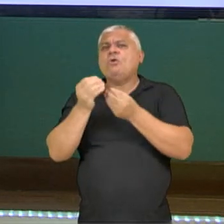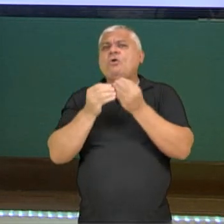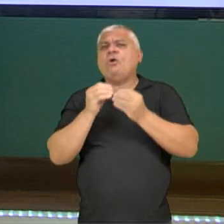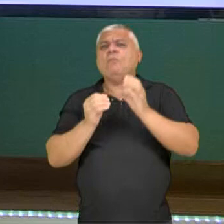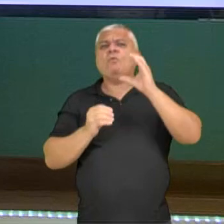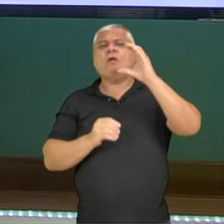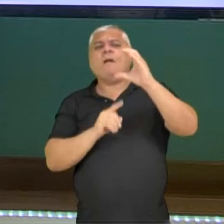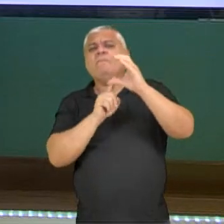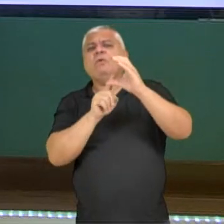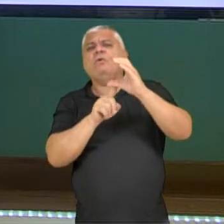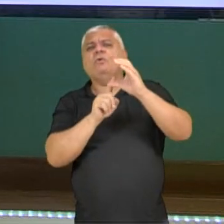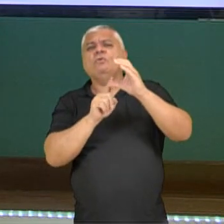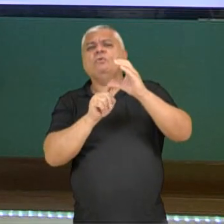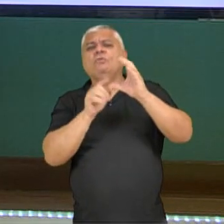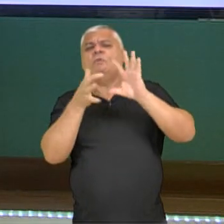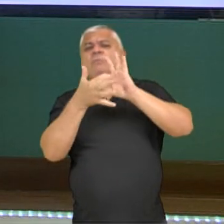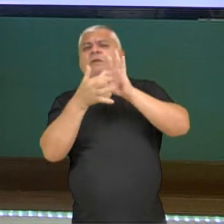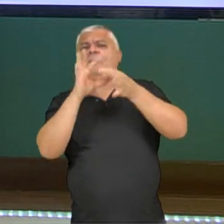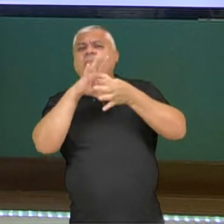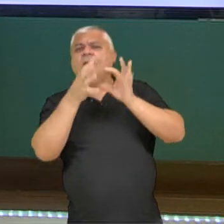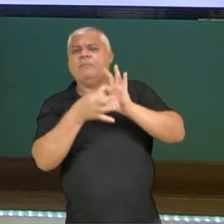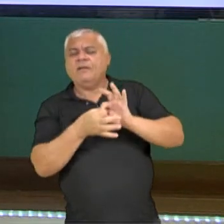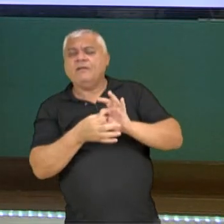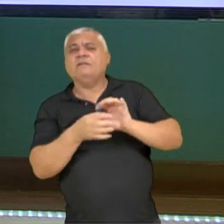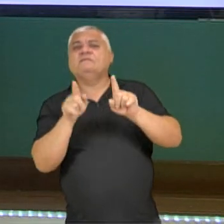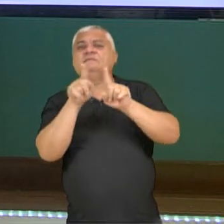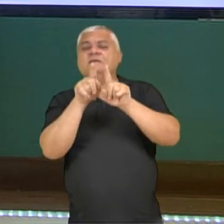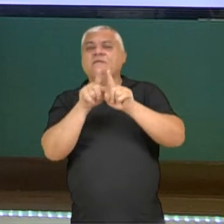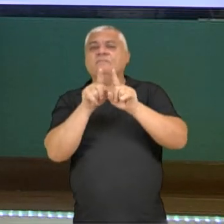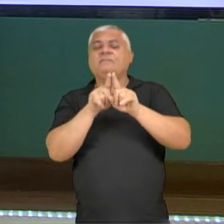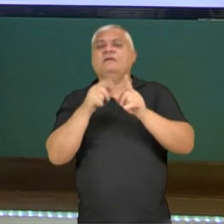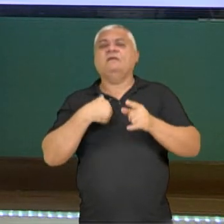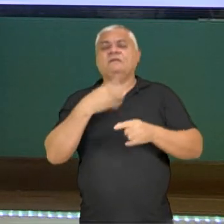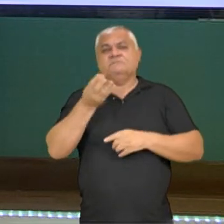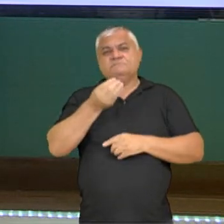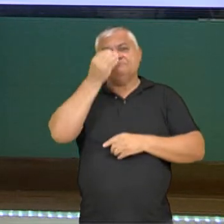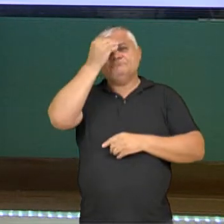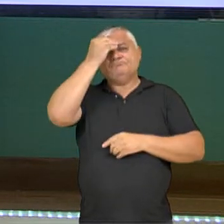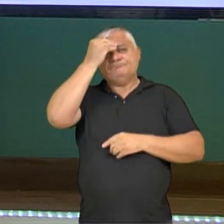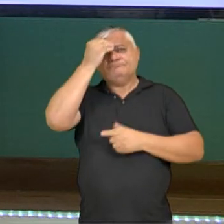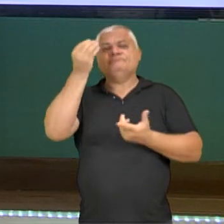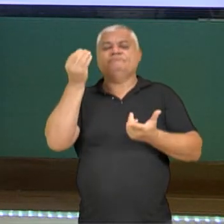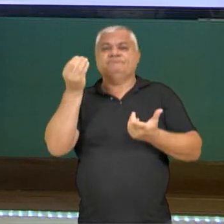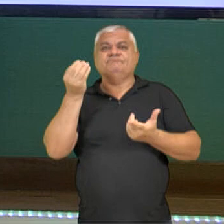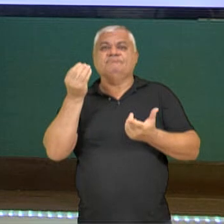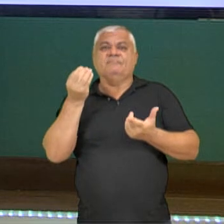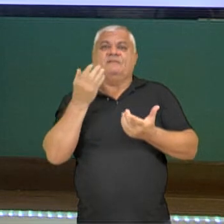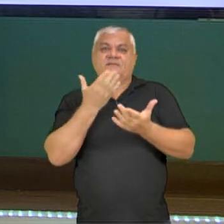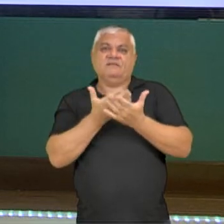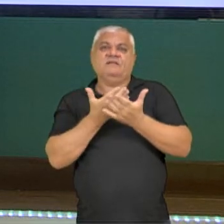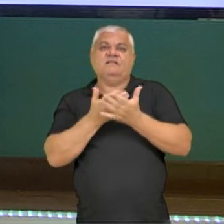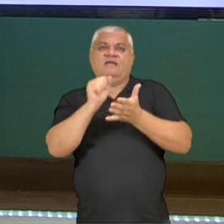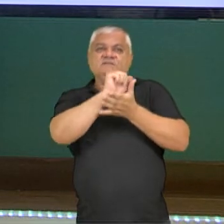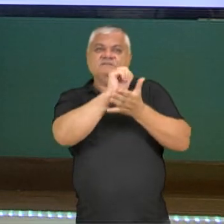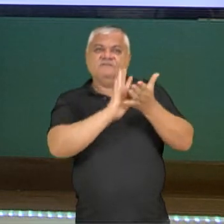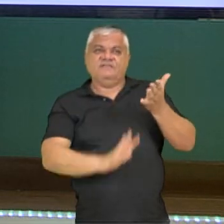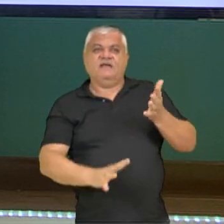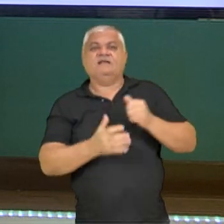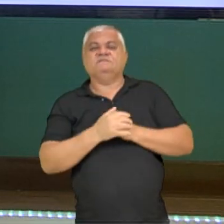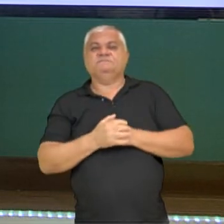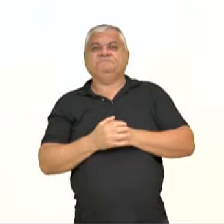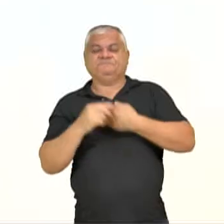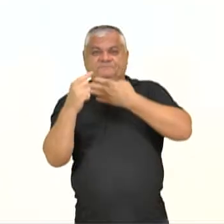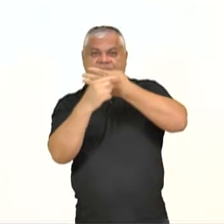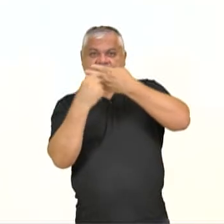um carbono em uma cadeia carbônica e fixamos os conhecimentos através de atividades.